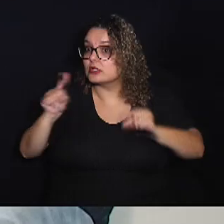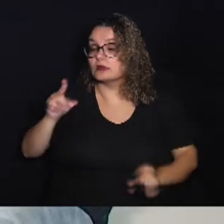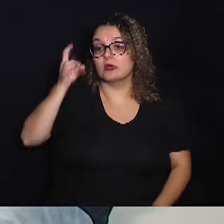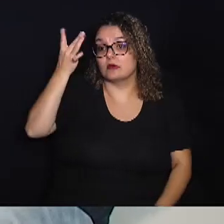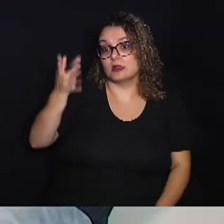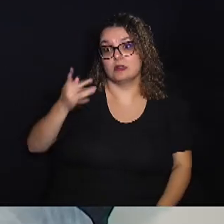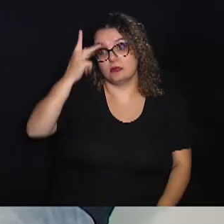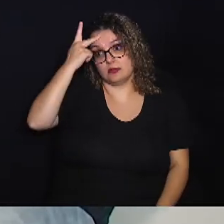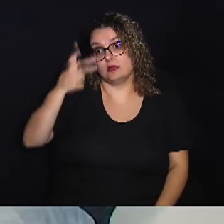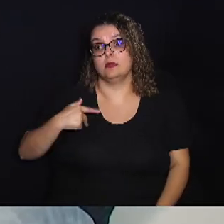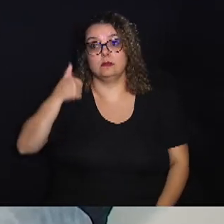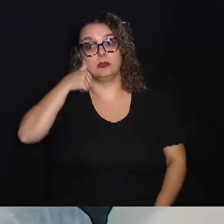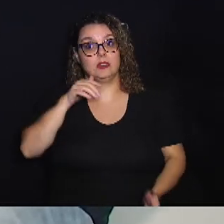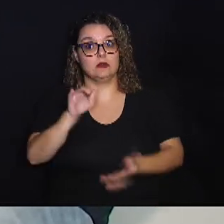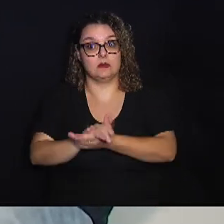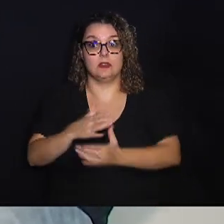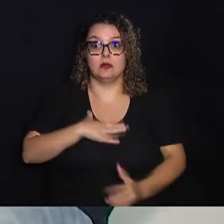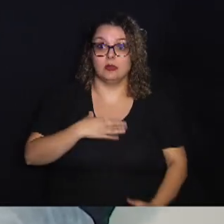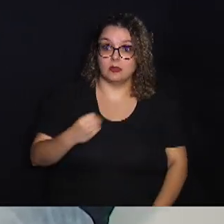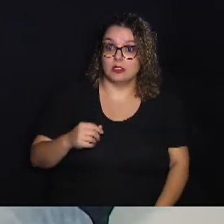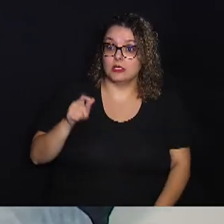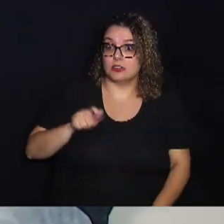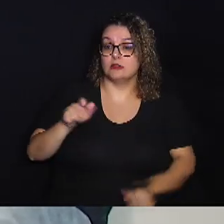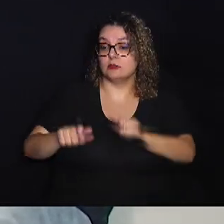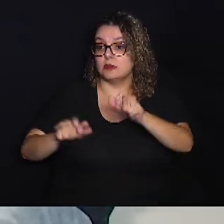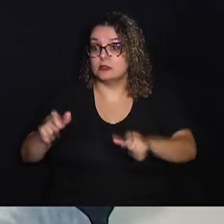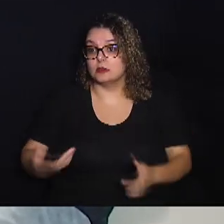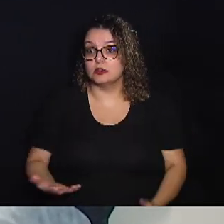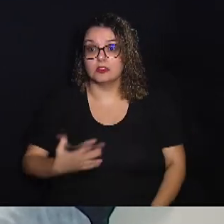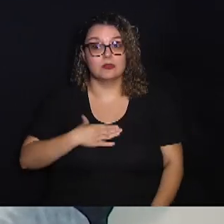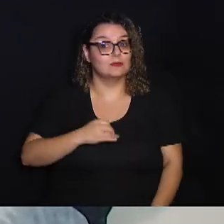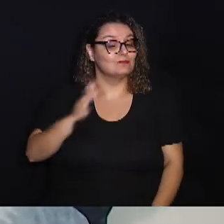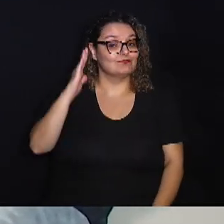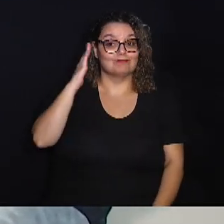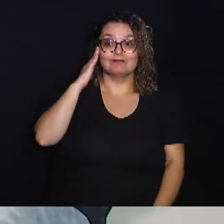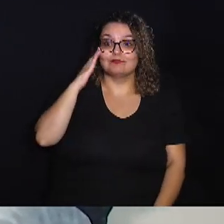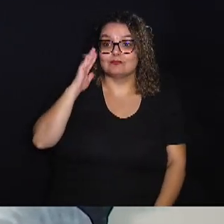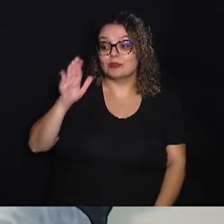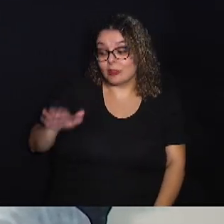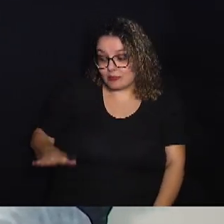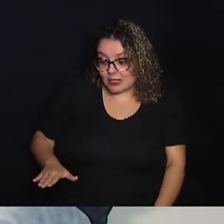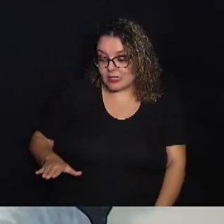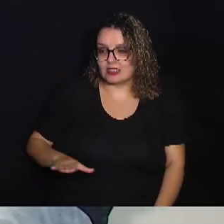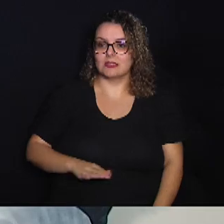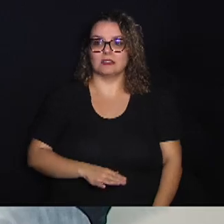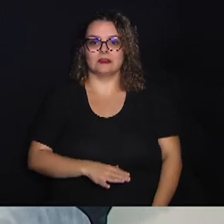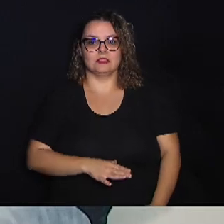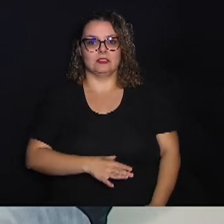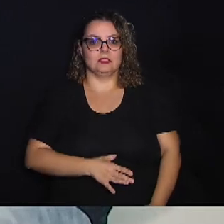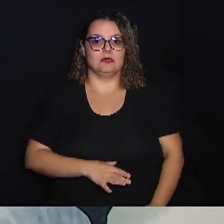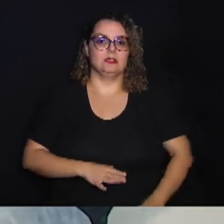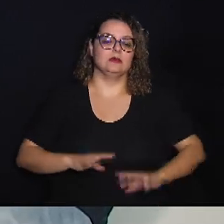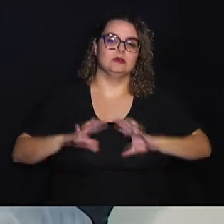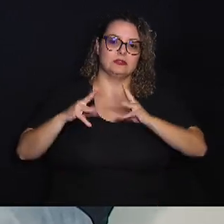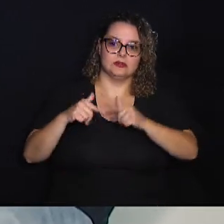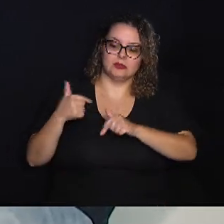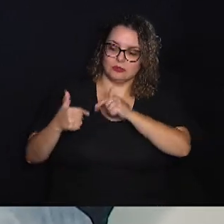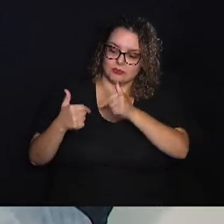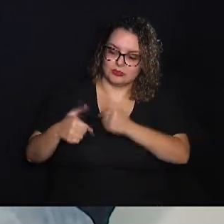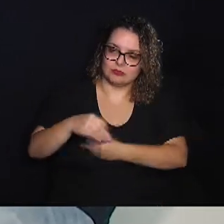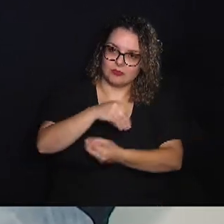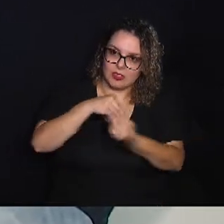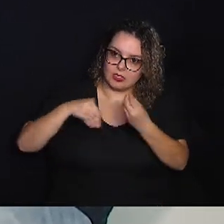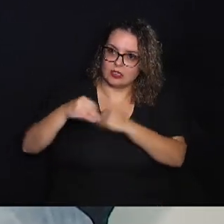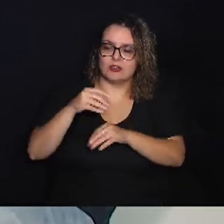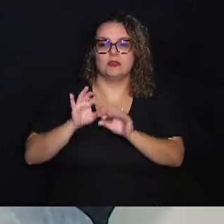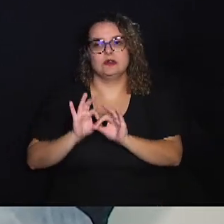para a esposa, para os filhos. Nós temos usuário que os filhos também não entendem porque são pequenos. Então, tem todo um trabalho em volta da